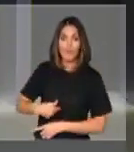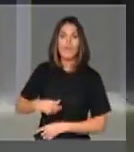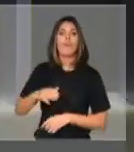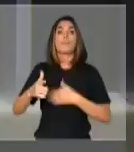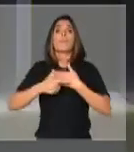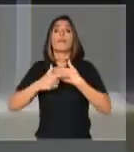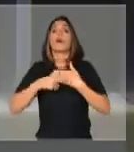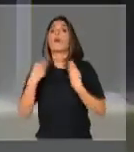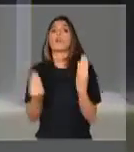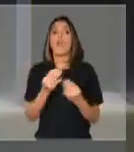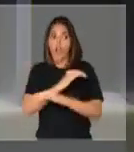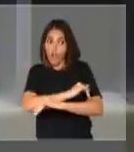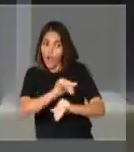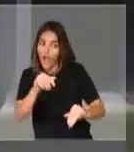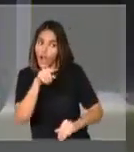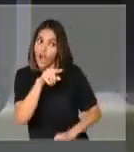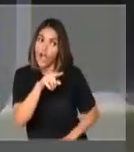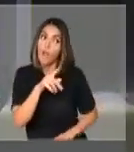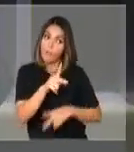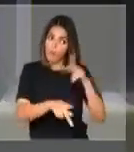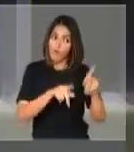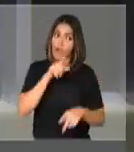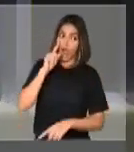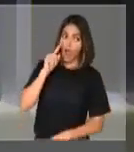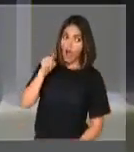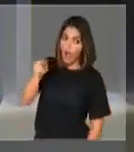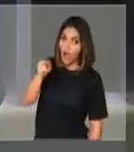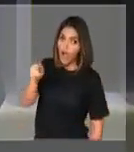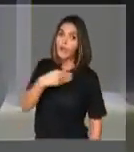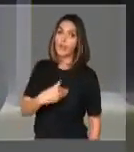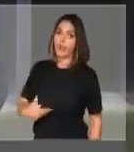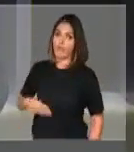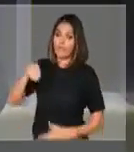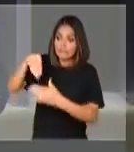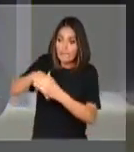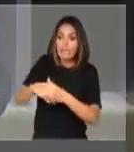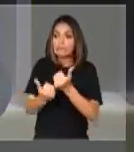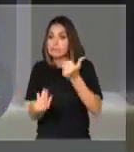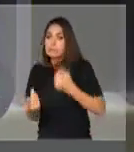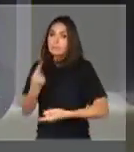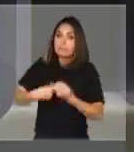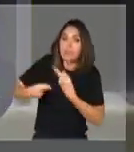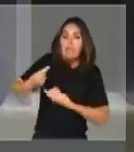população para os equívocos possíveis dentro de um governo.